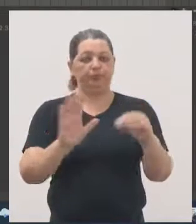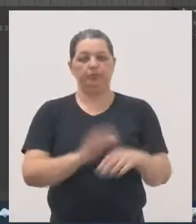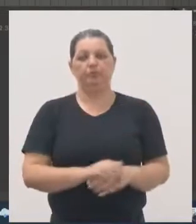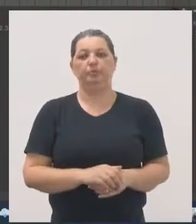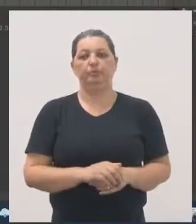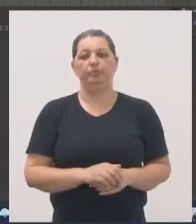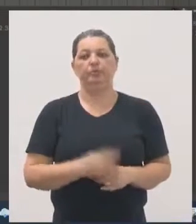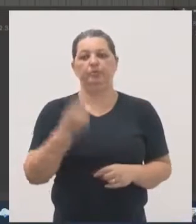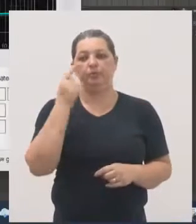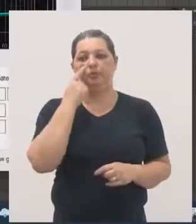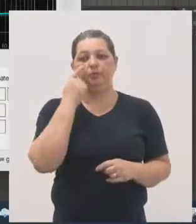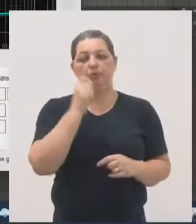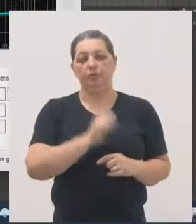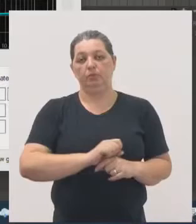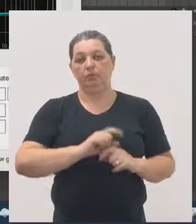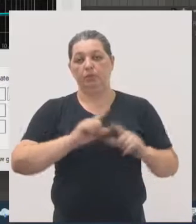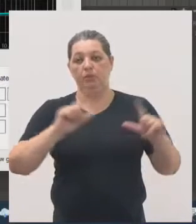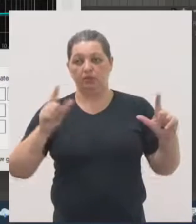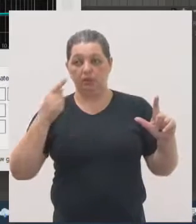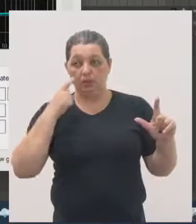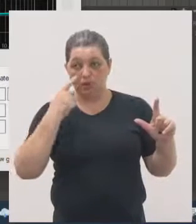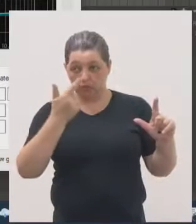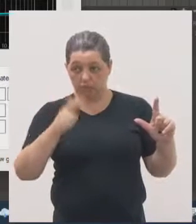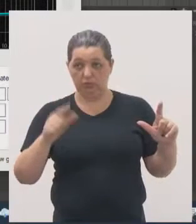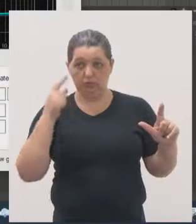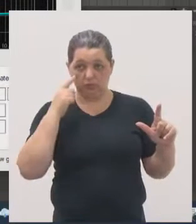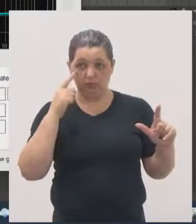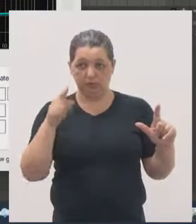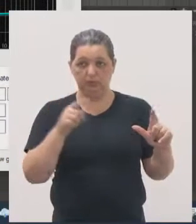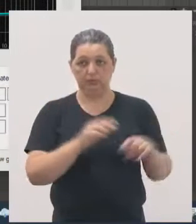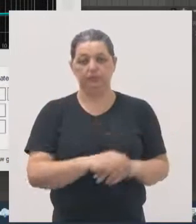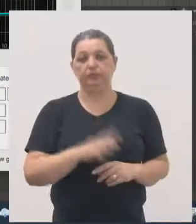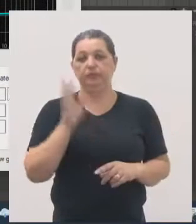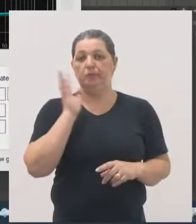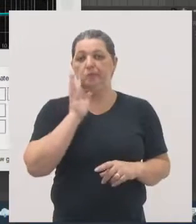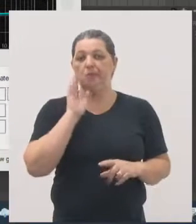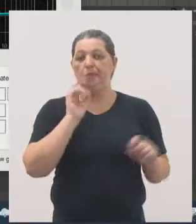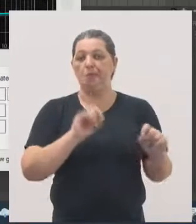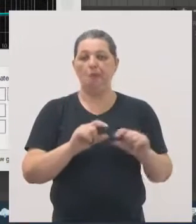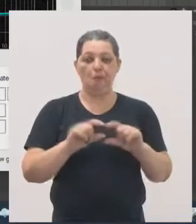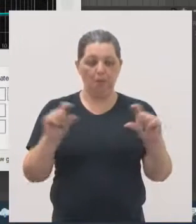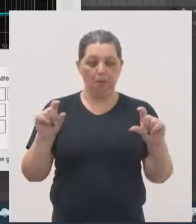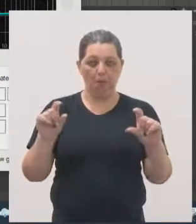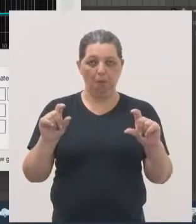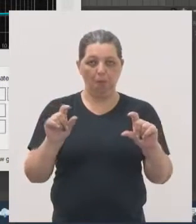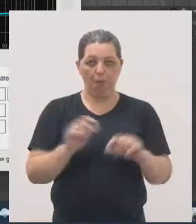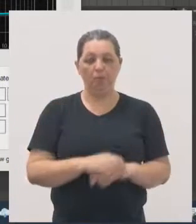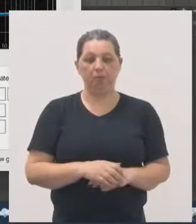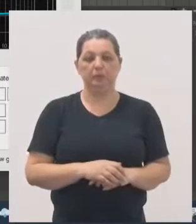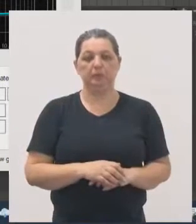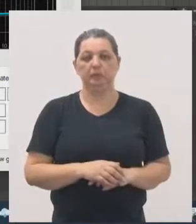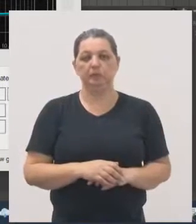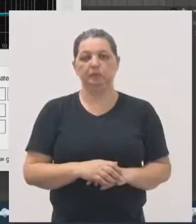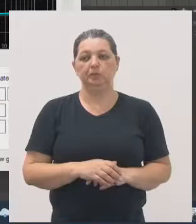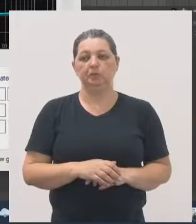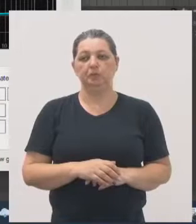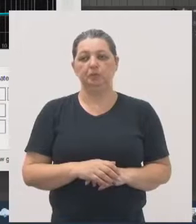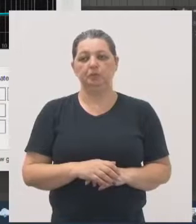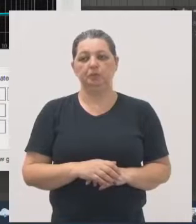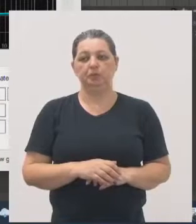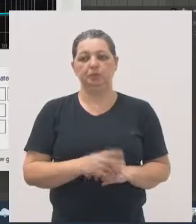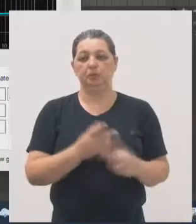abrir de novo. Se a gente abrir de novo... Ah, pessoal, aqui é legal, ó. Uma parada aqui legal que a